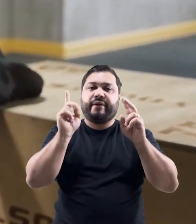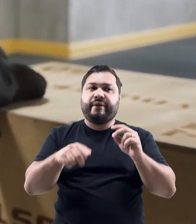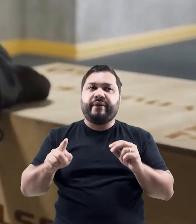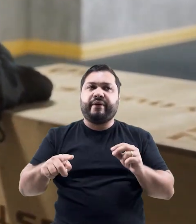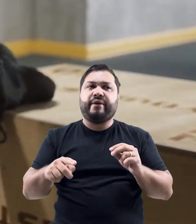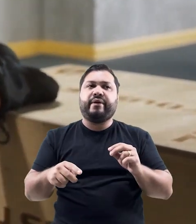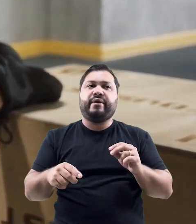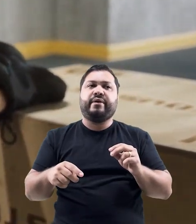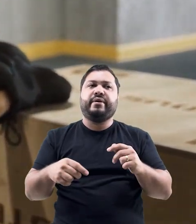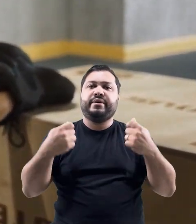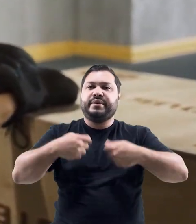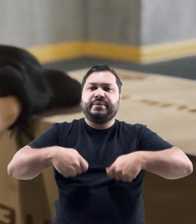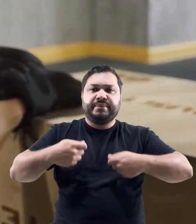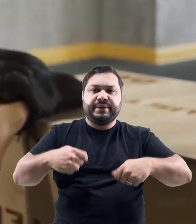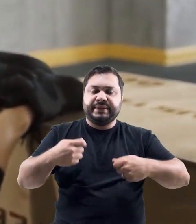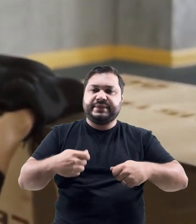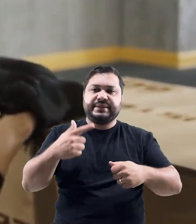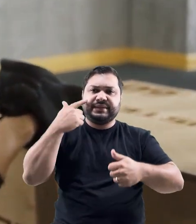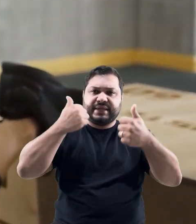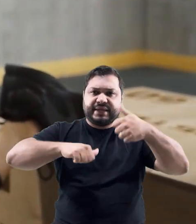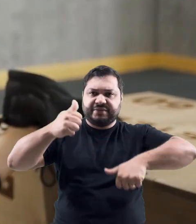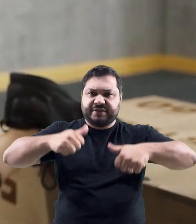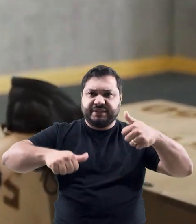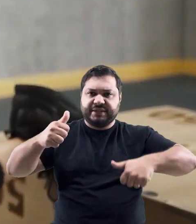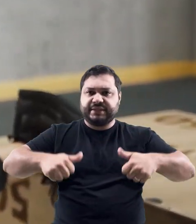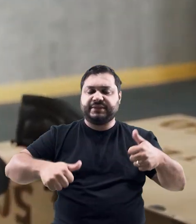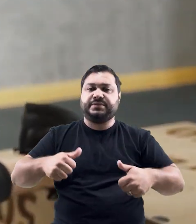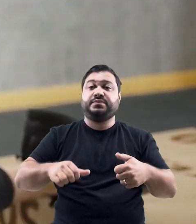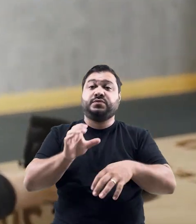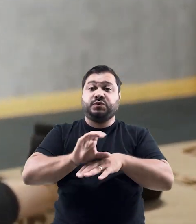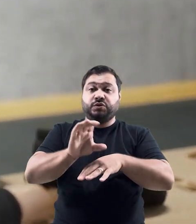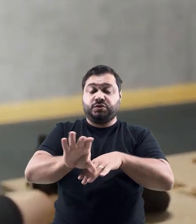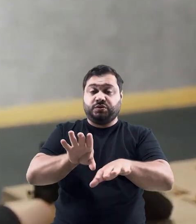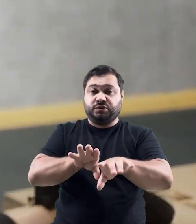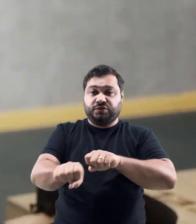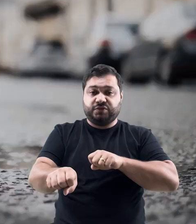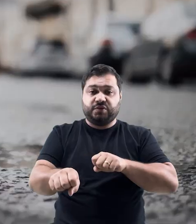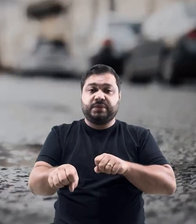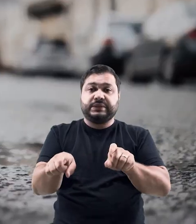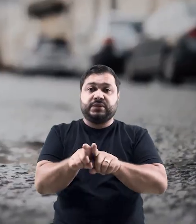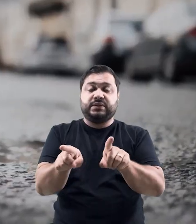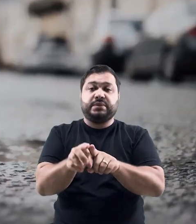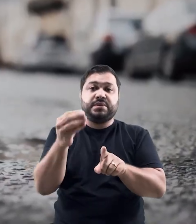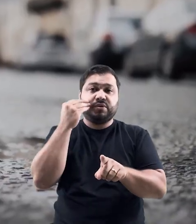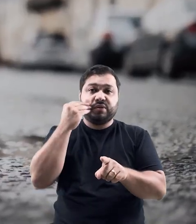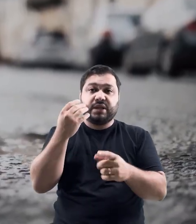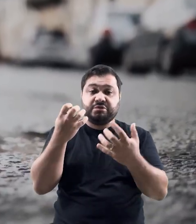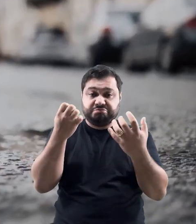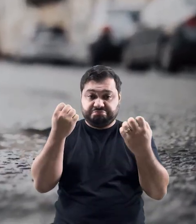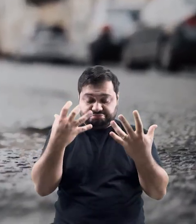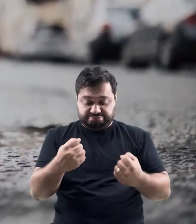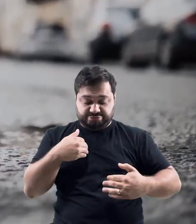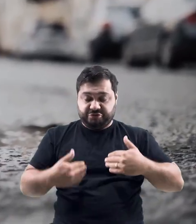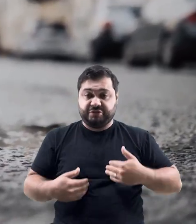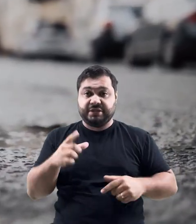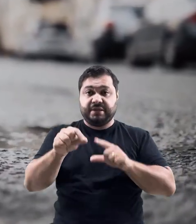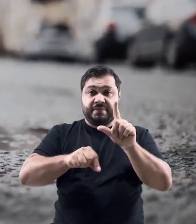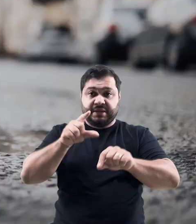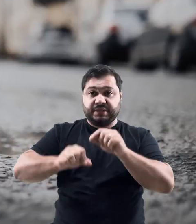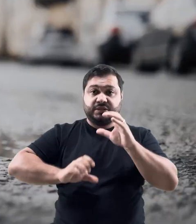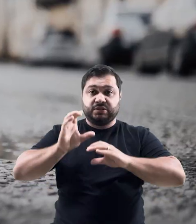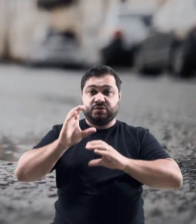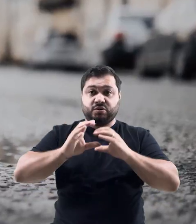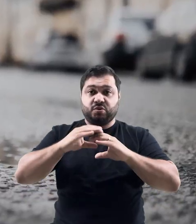de situações em que precisam ser avaliadas. O curso de formação e o teste de aptidão física para seleções